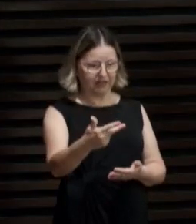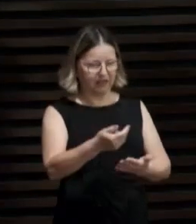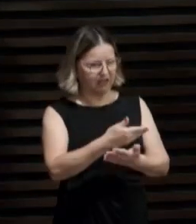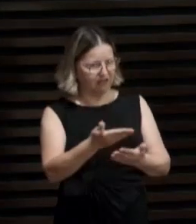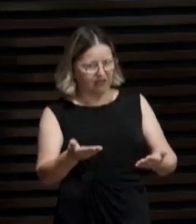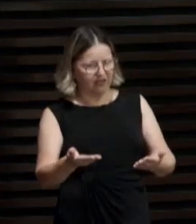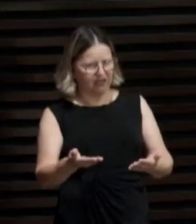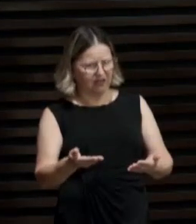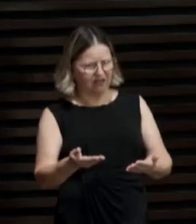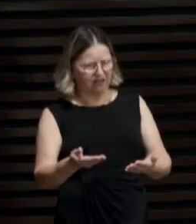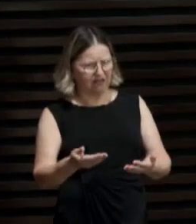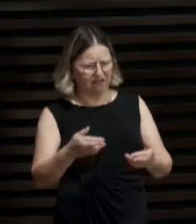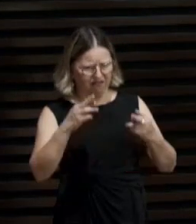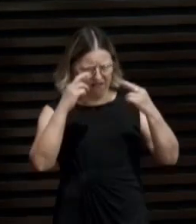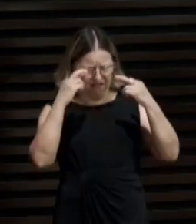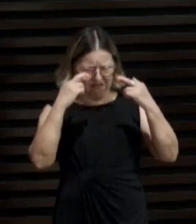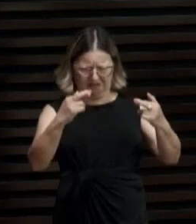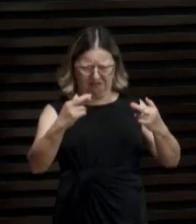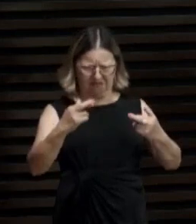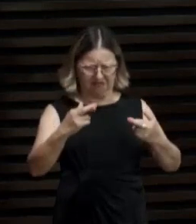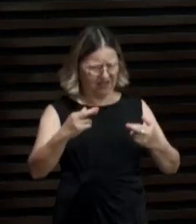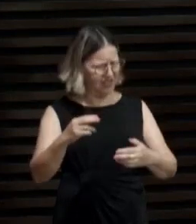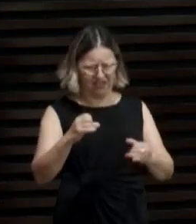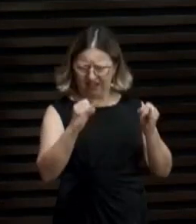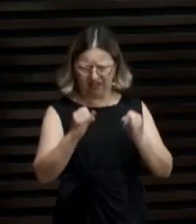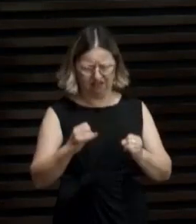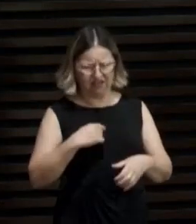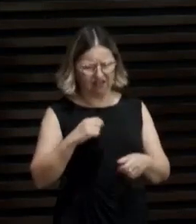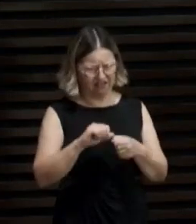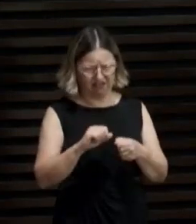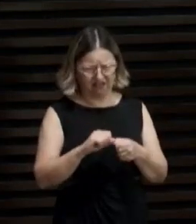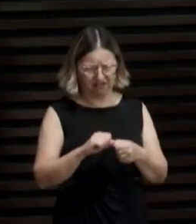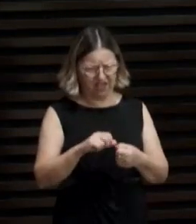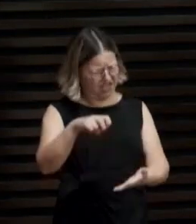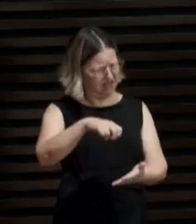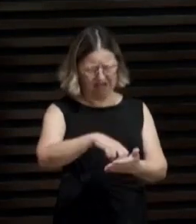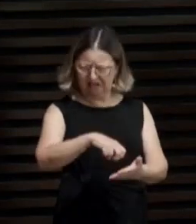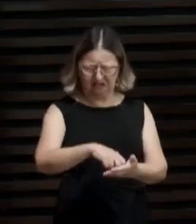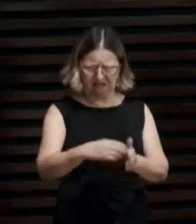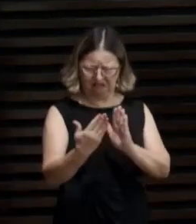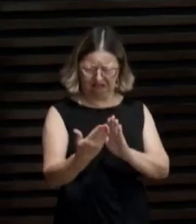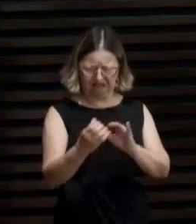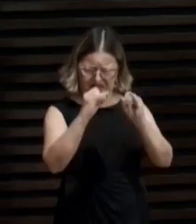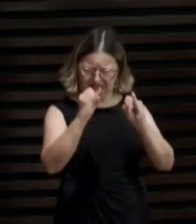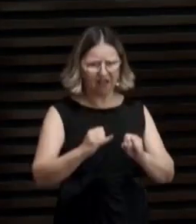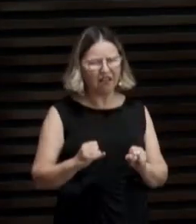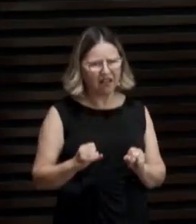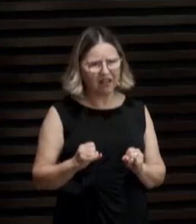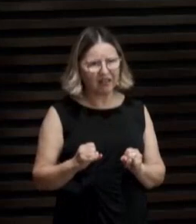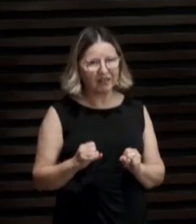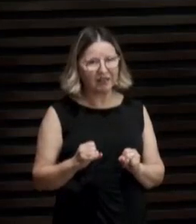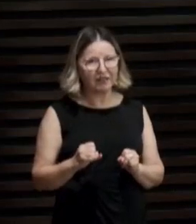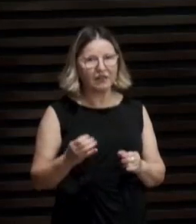me respeitando e nem ao Deus que eu criei, nem se prostrando diante da imagem de ouro que eu levantei, então